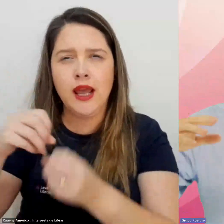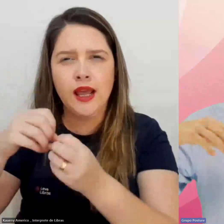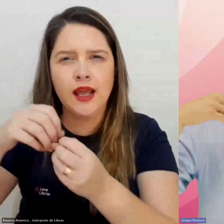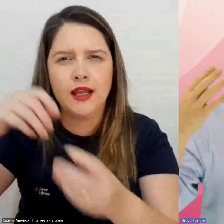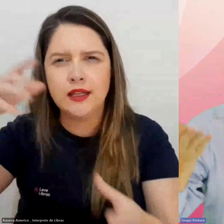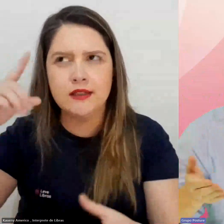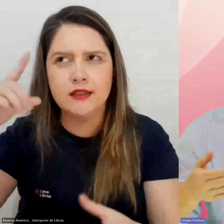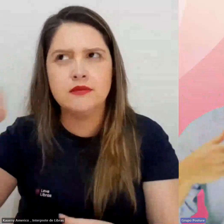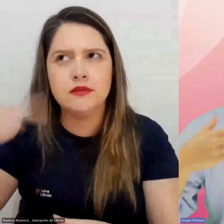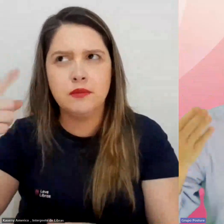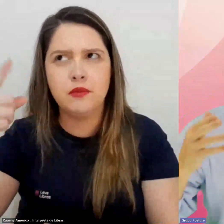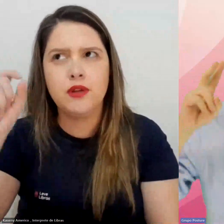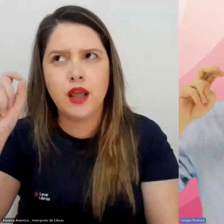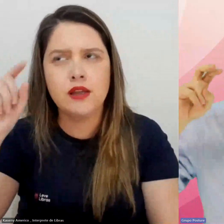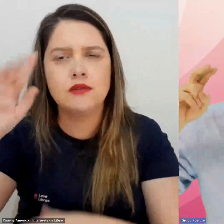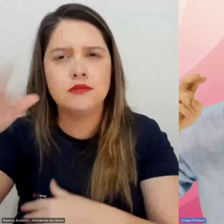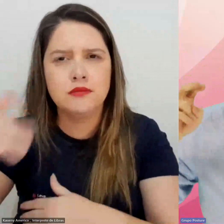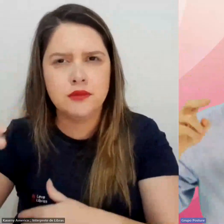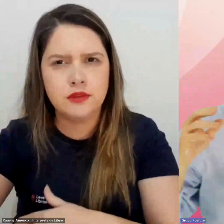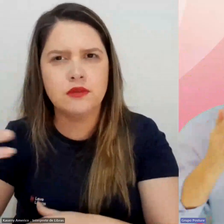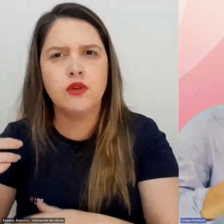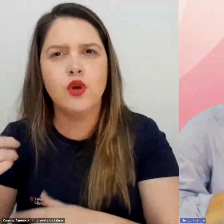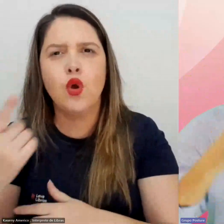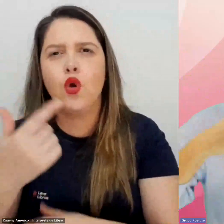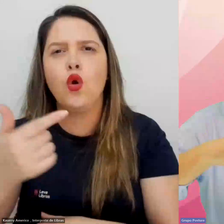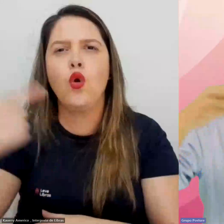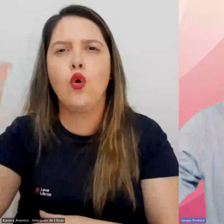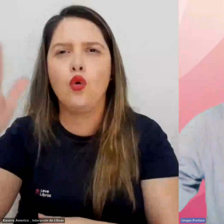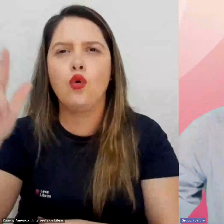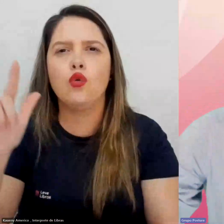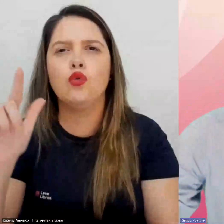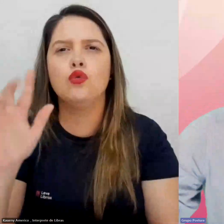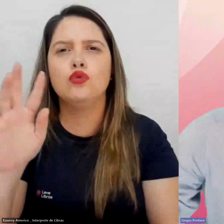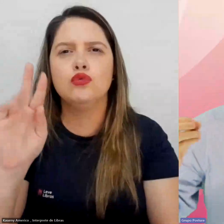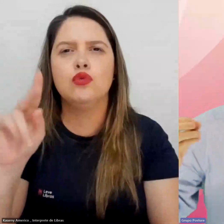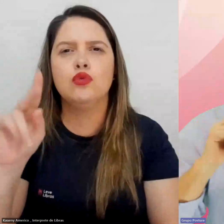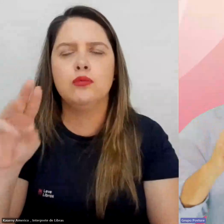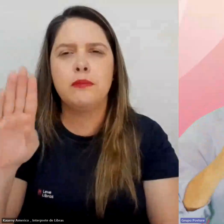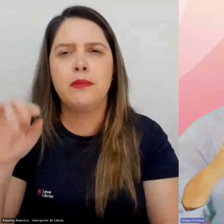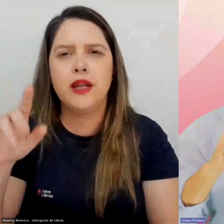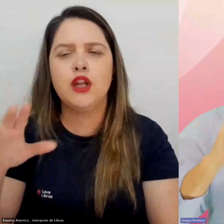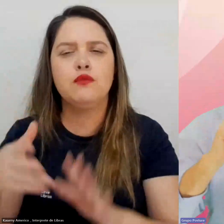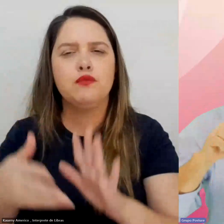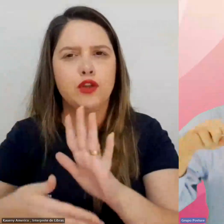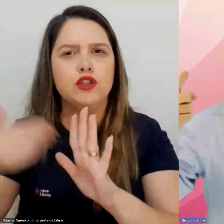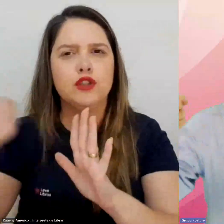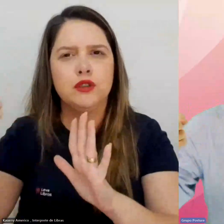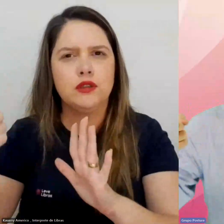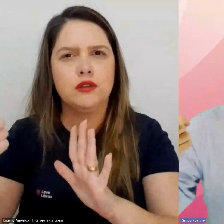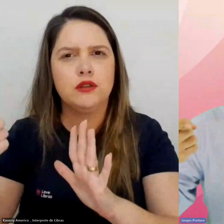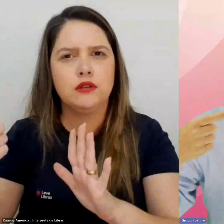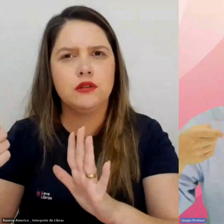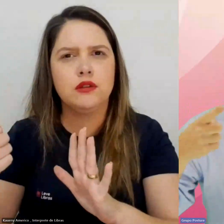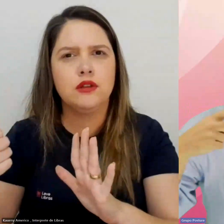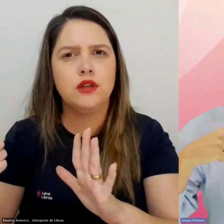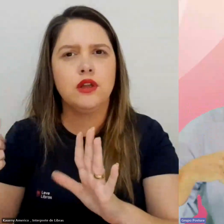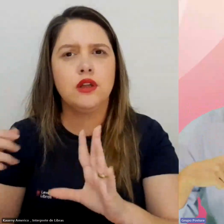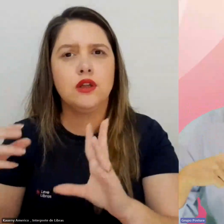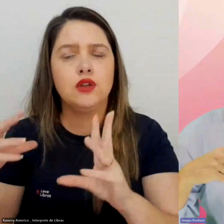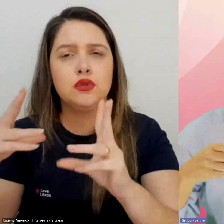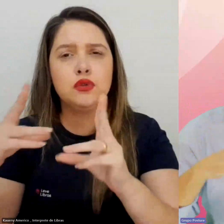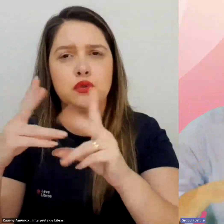depois, provavelmente outro tumor benigno que também foi retirado. As- Todas as vezes após a cirurgia, ela fez